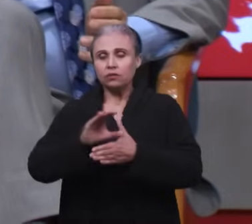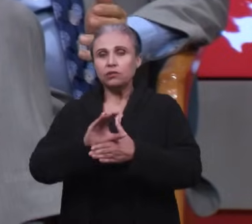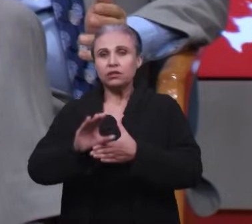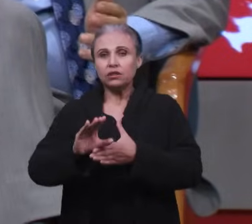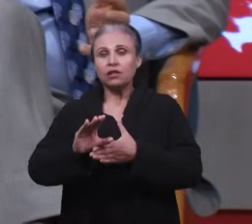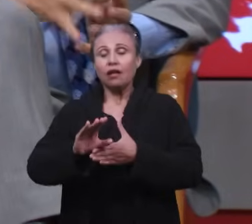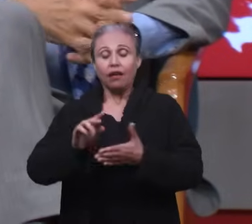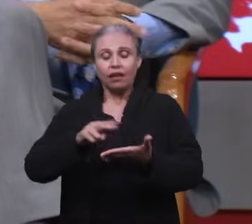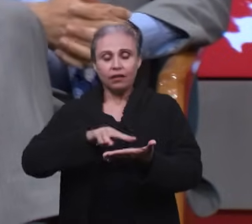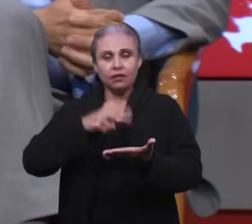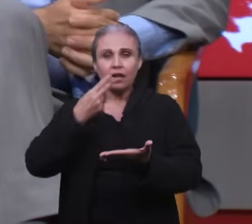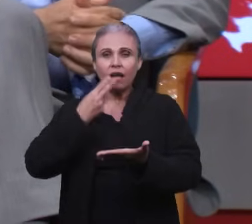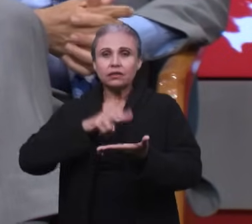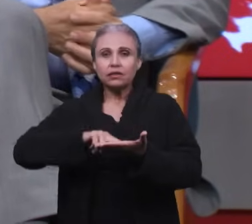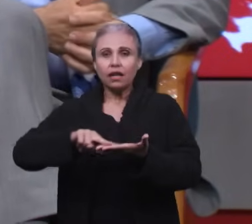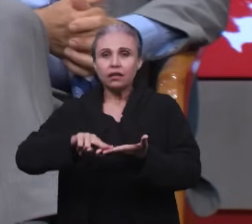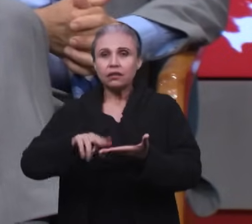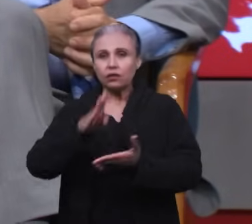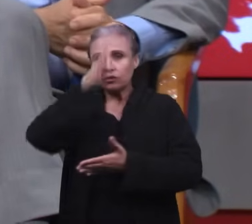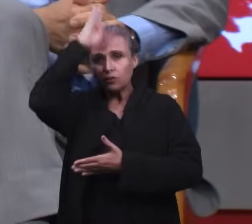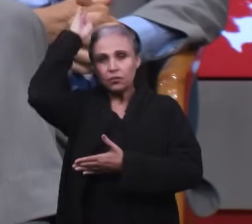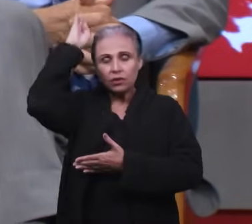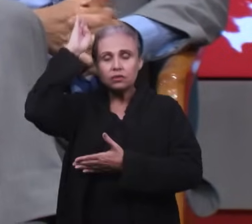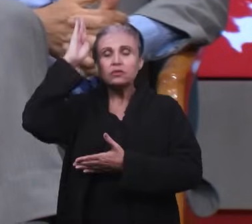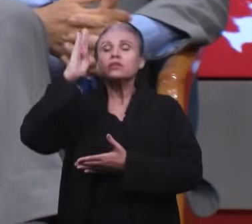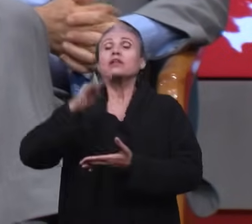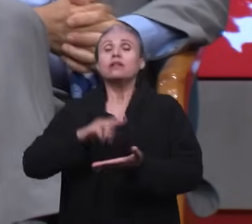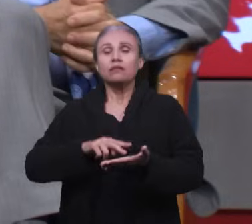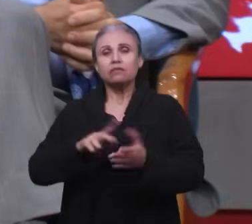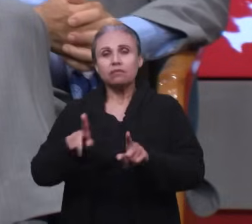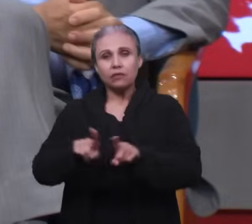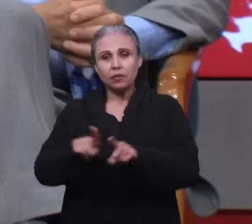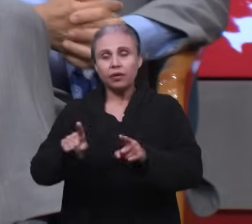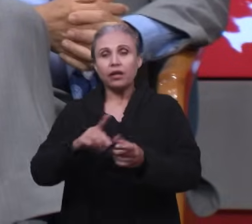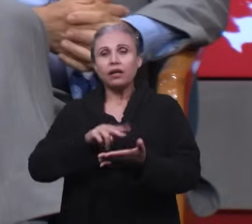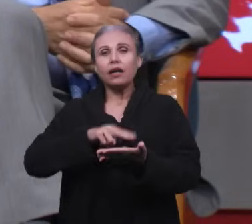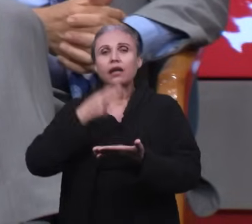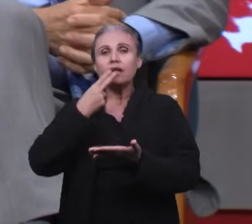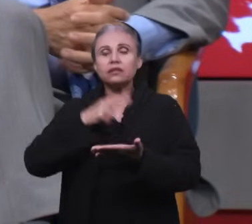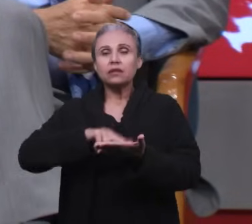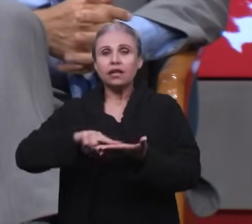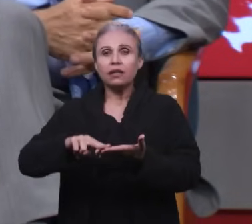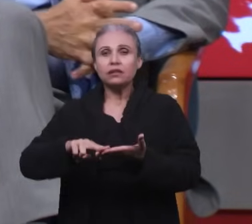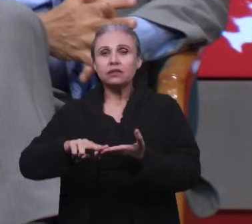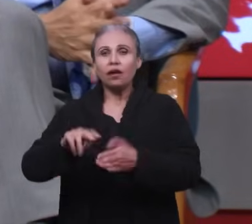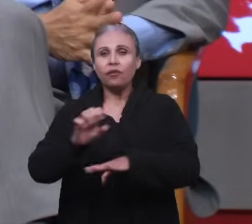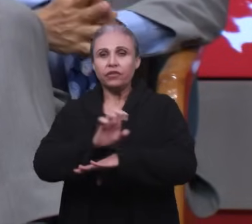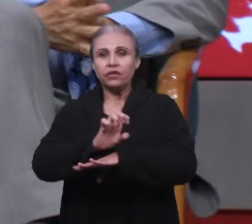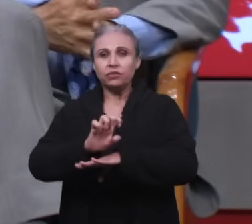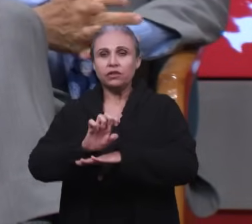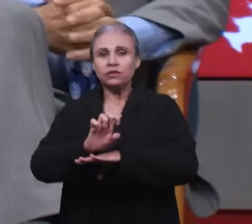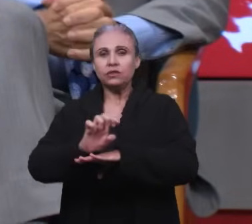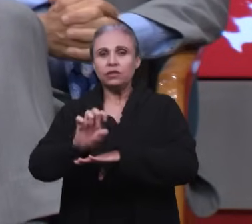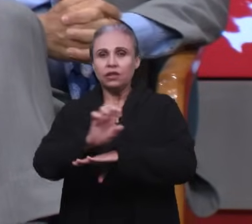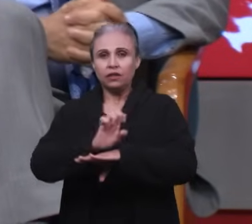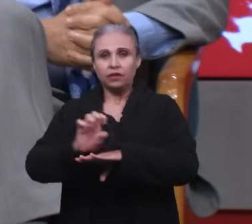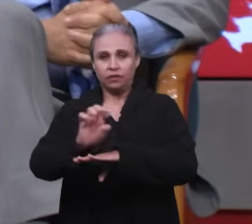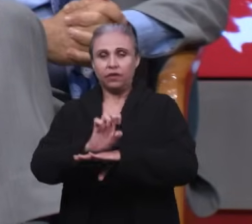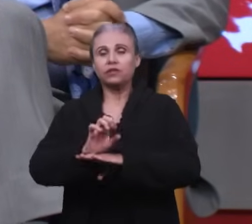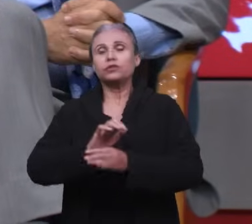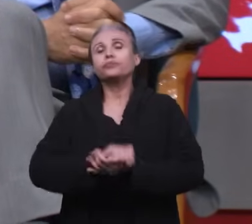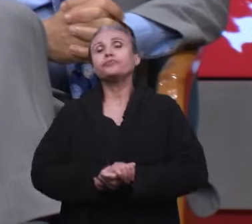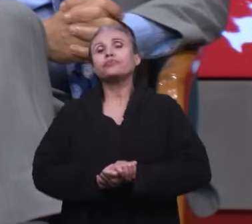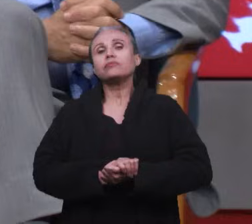de Corinto, mas a carta aos Romanos também mostra muito bem isso, como a carta aos Efésios. Nós vamos parar por